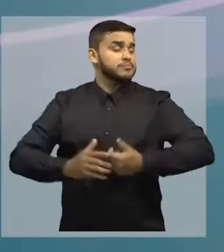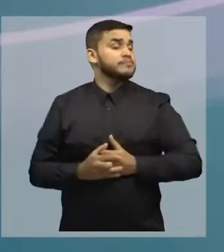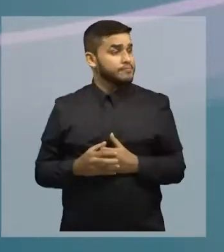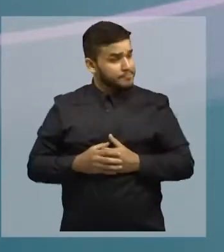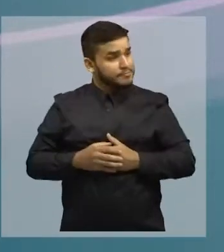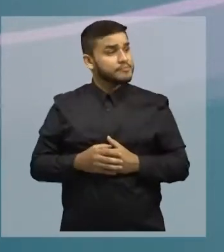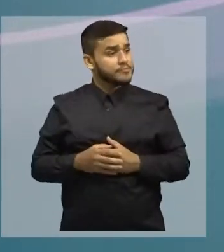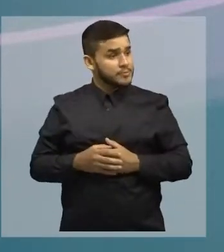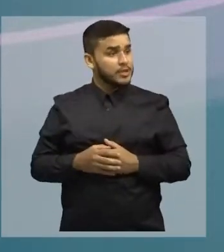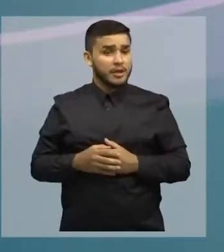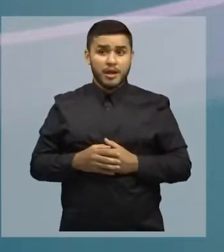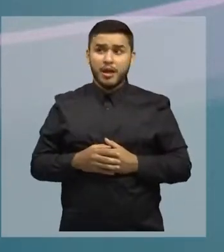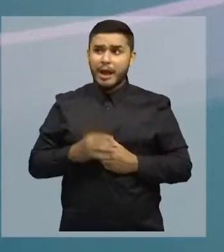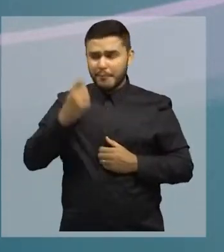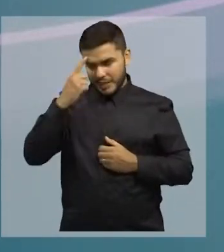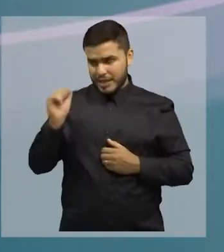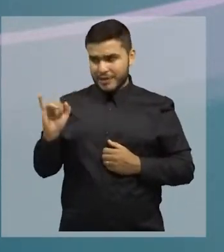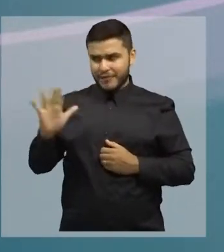vejo,